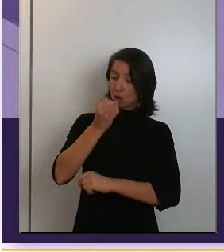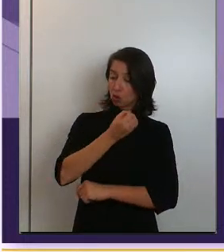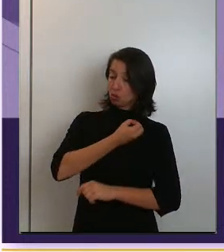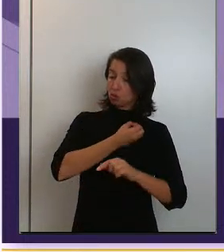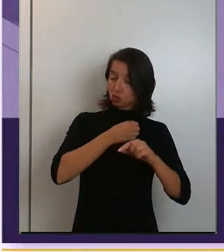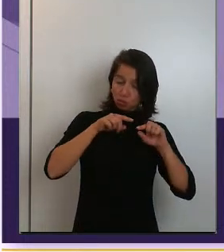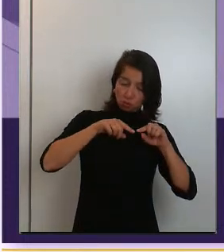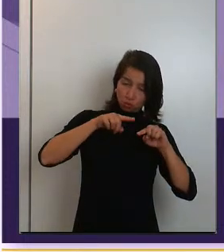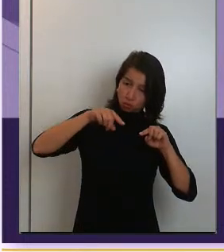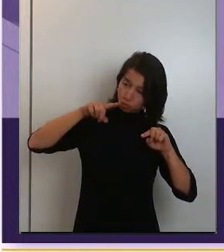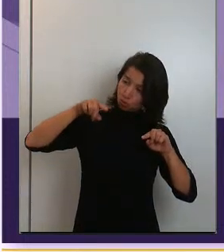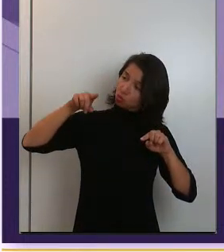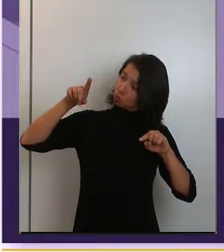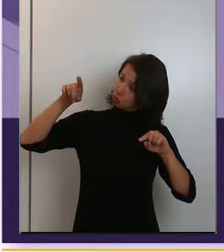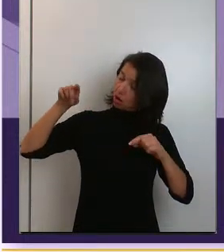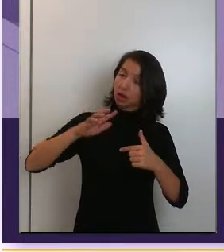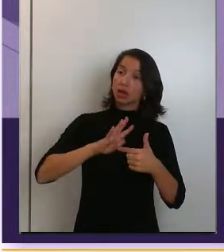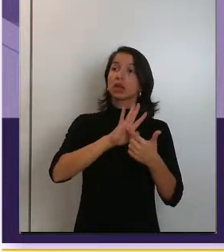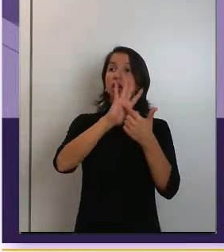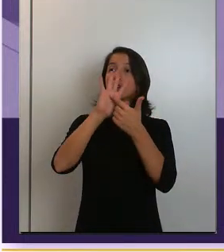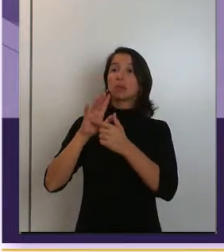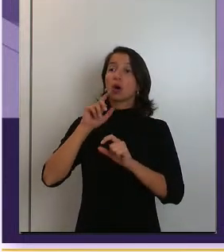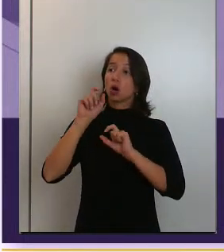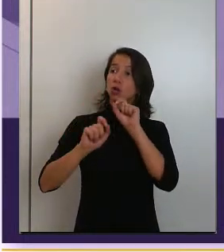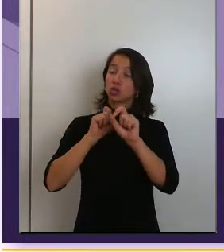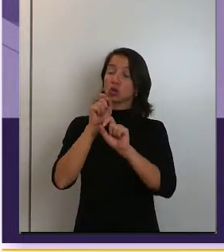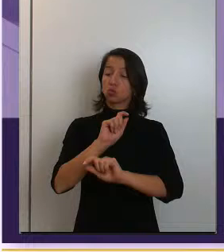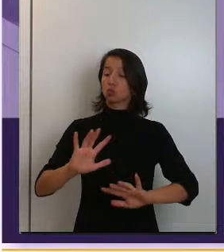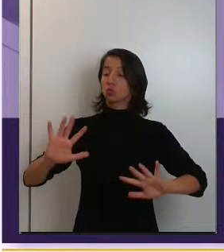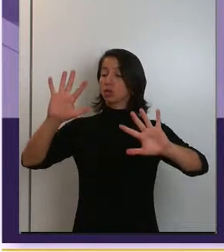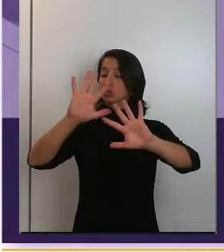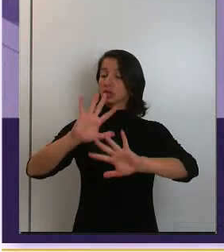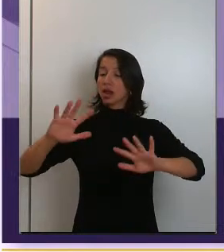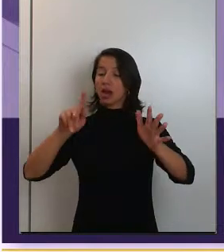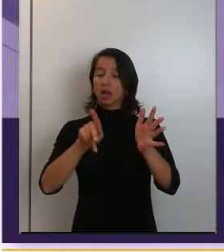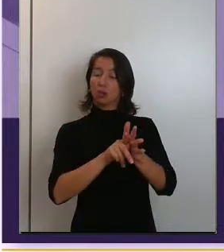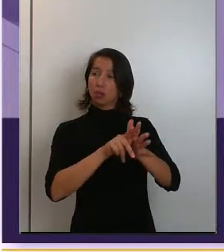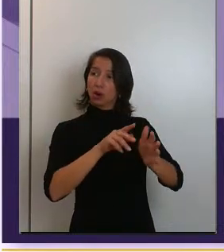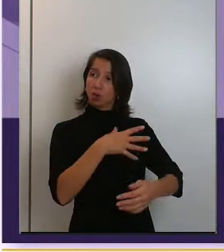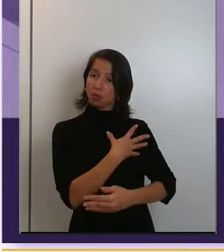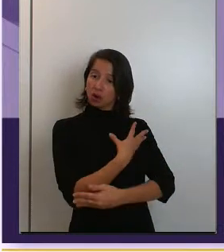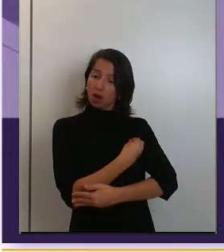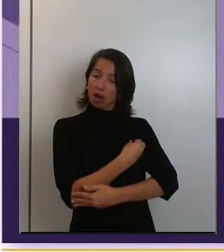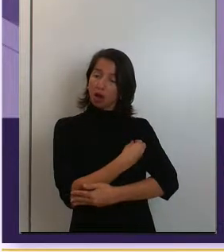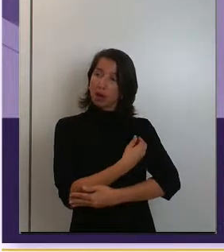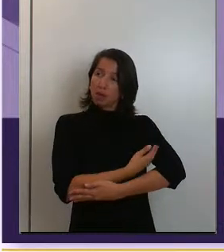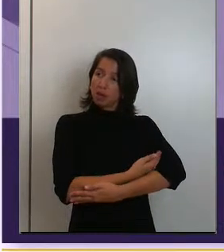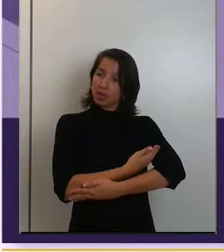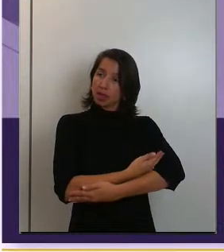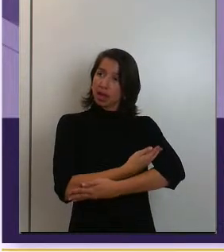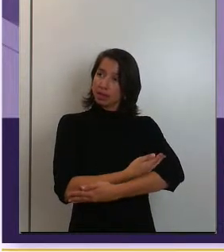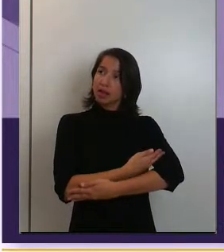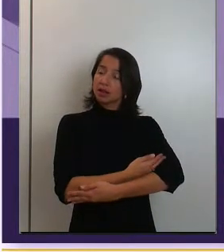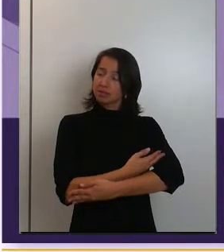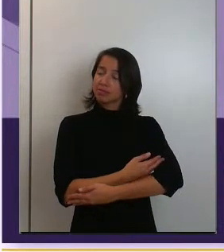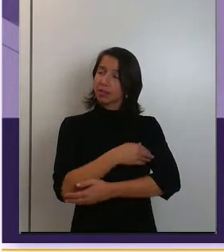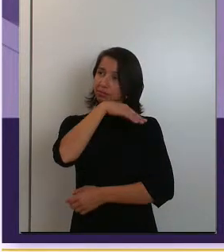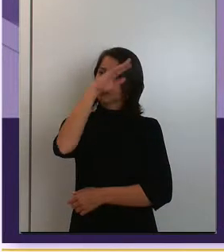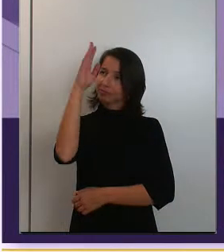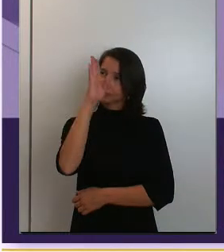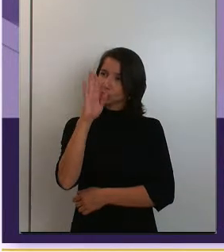a gente consegue ter um cenário da amamentação no Brasil, né? Esses indicadores seguiram aí